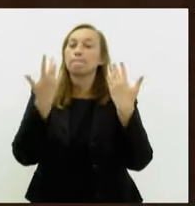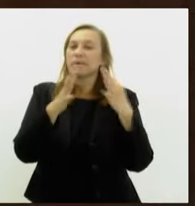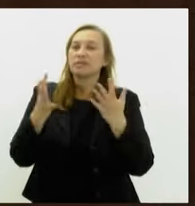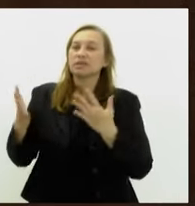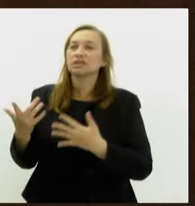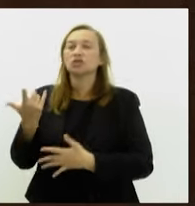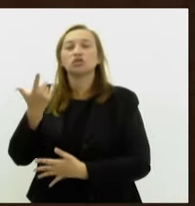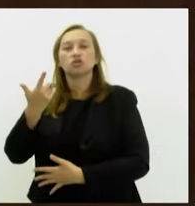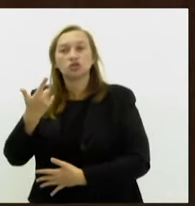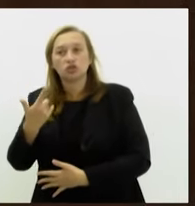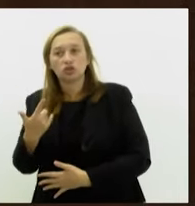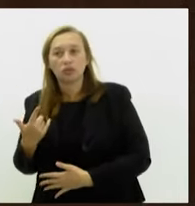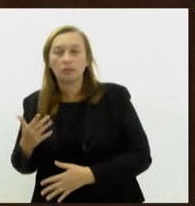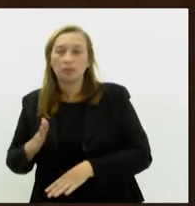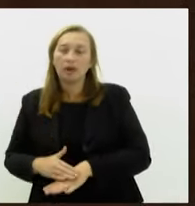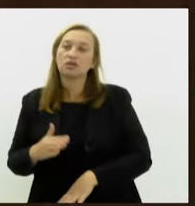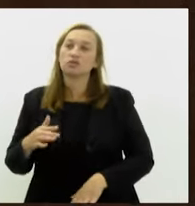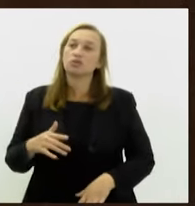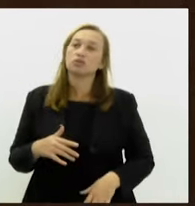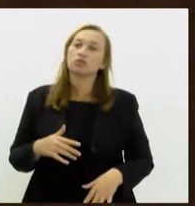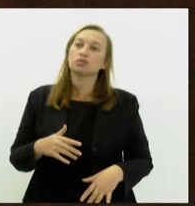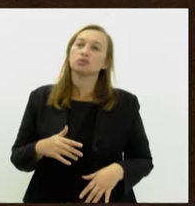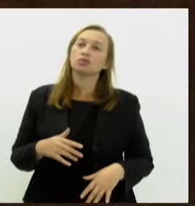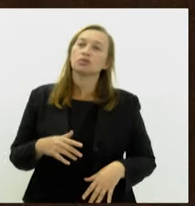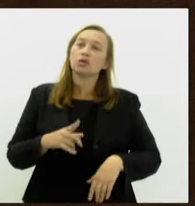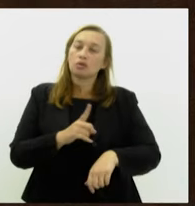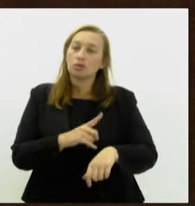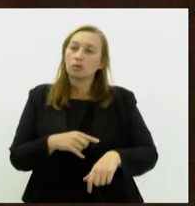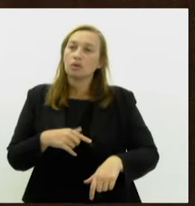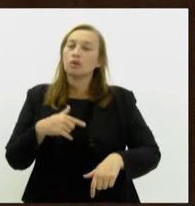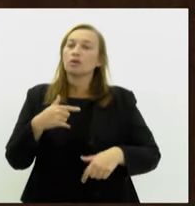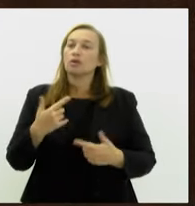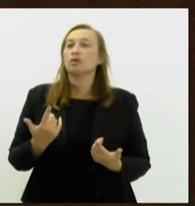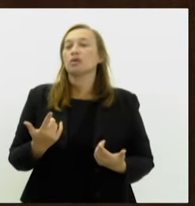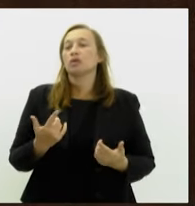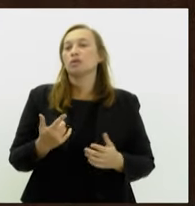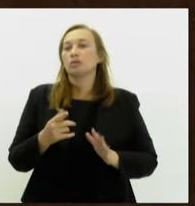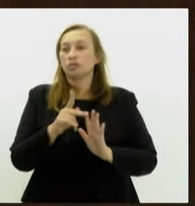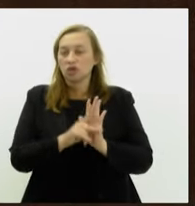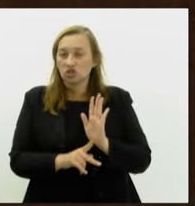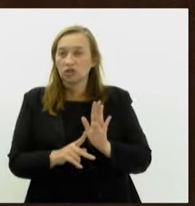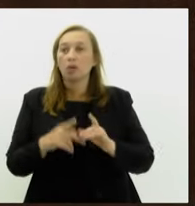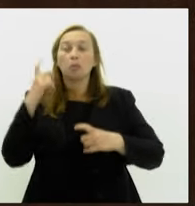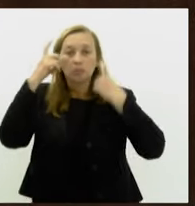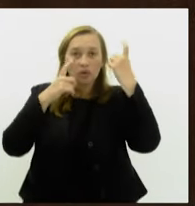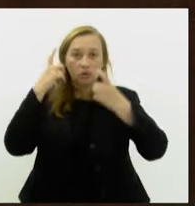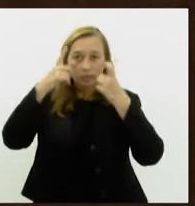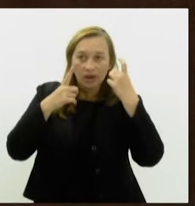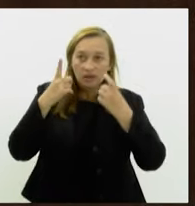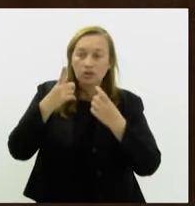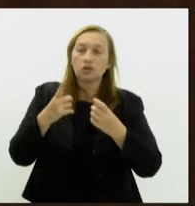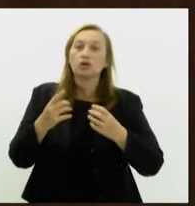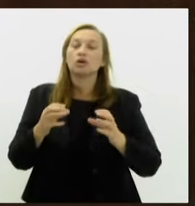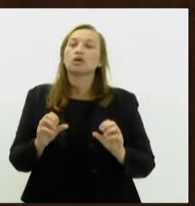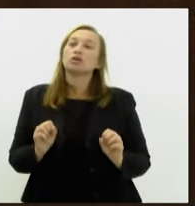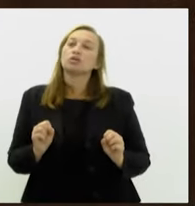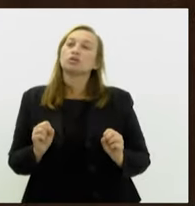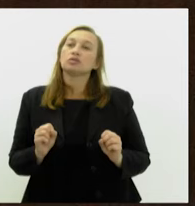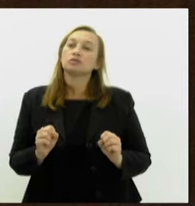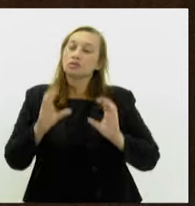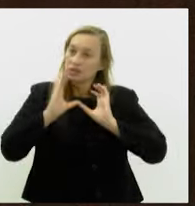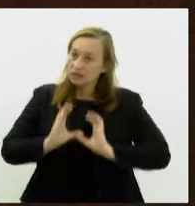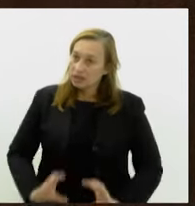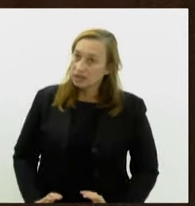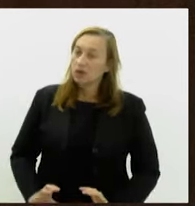mais uma medida preocupada com a salvaguarda do nosso cidadão fluminense, que cada